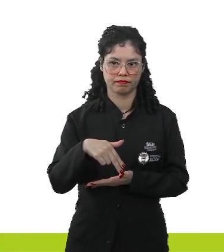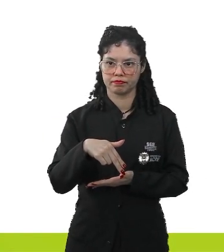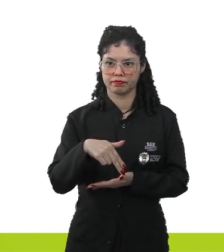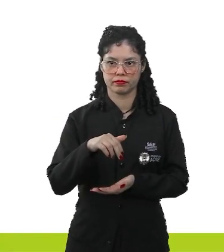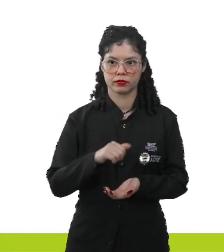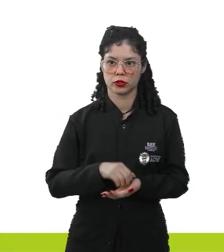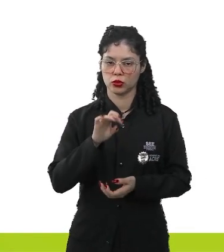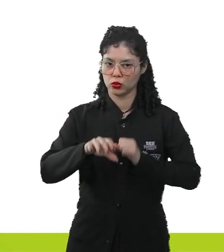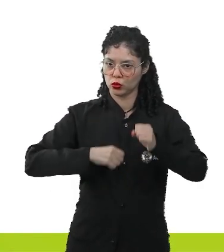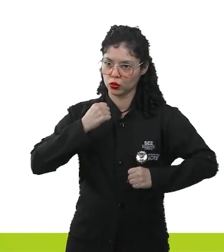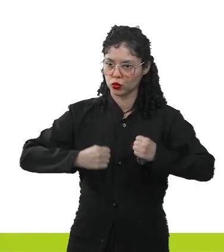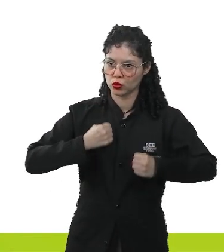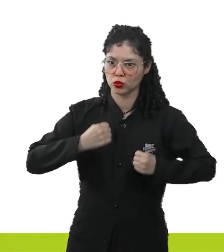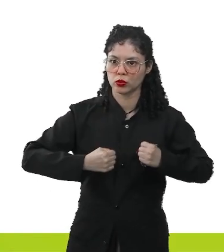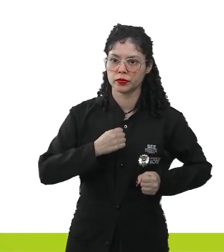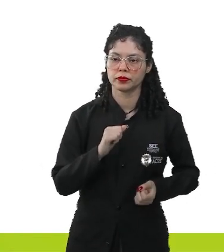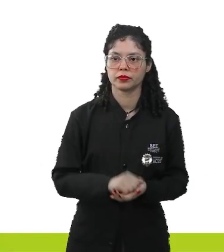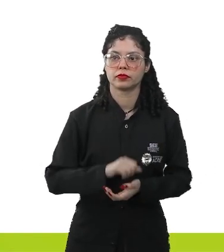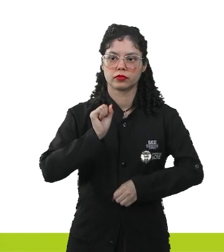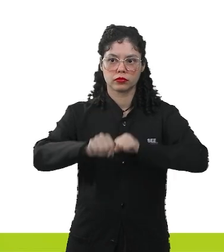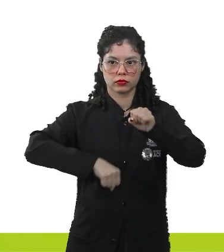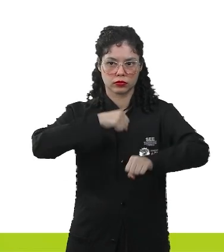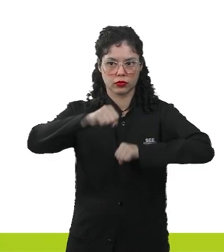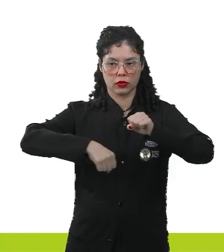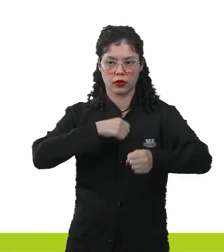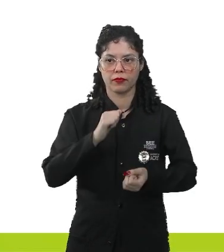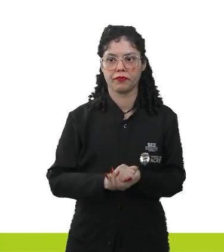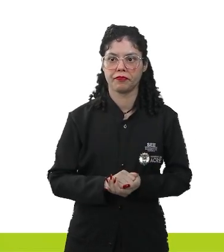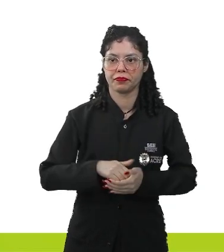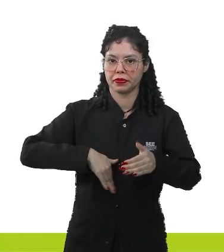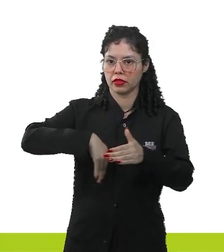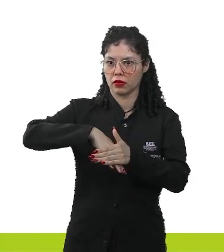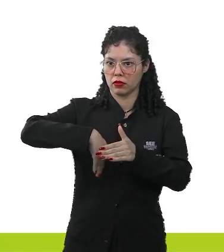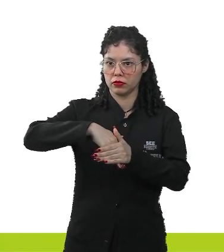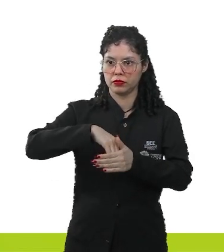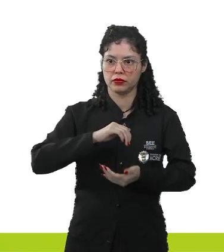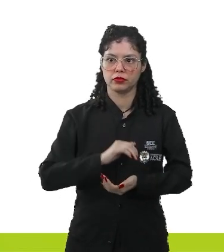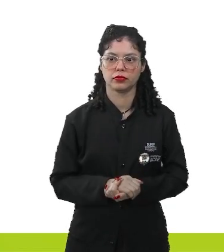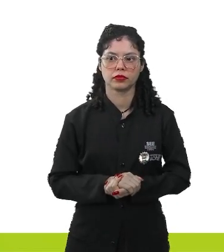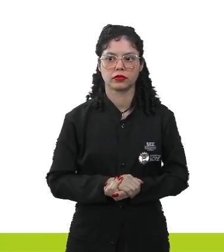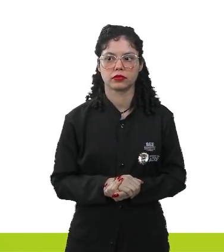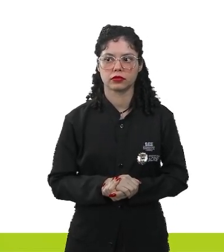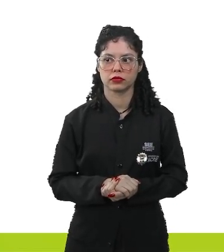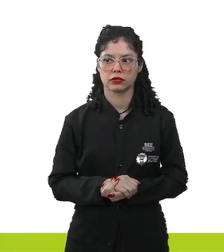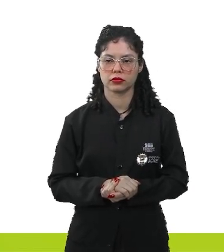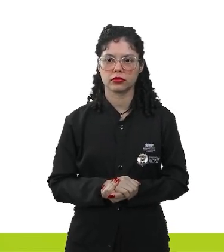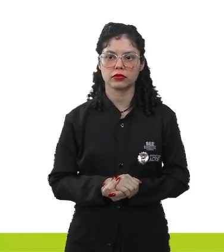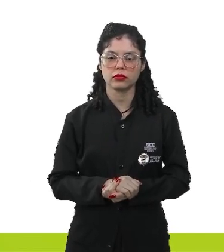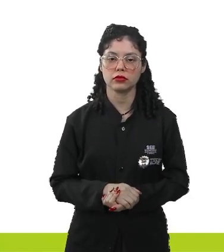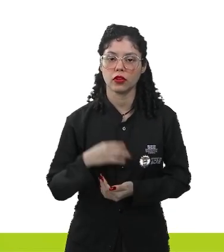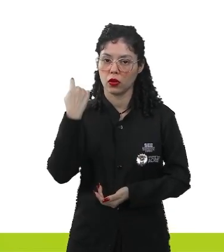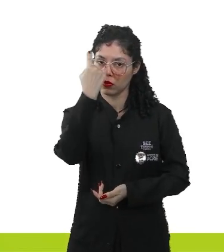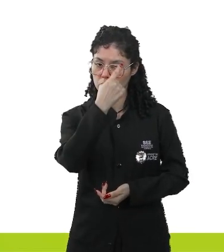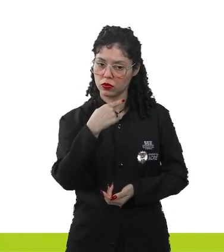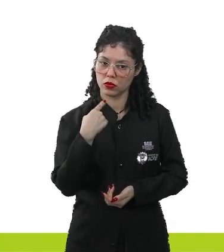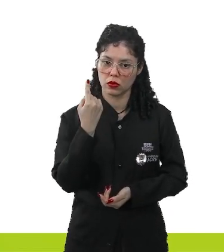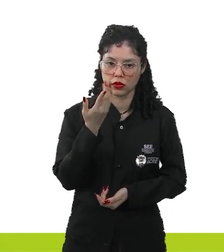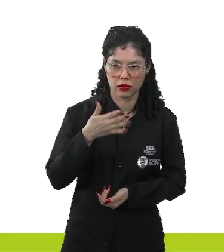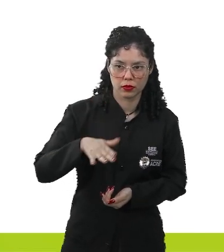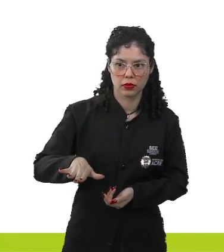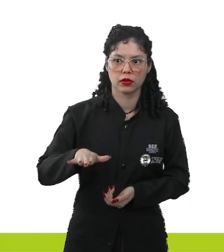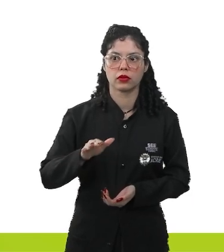só corre, anda de bicicleta e joga de futebol. Ele corre 1 hora e